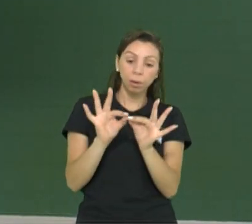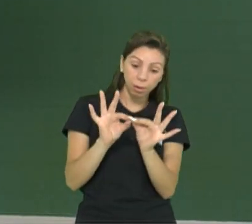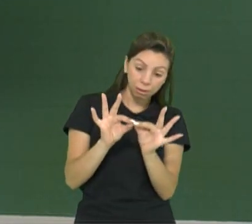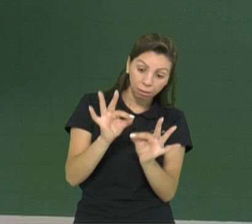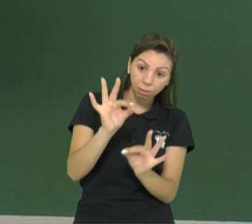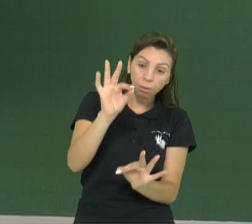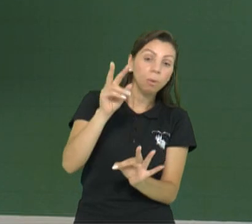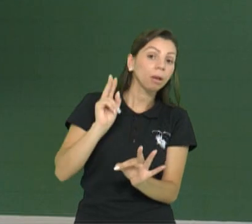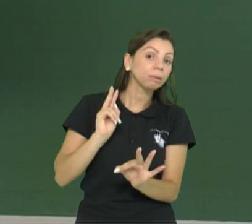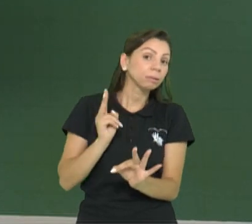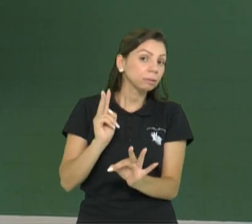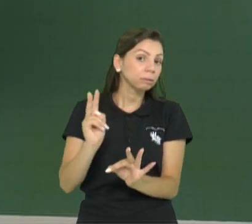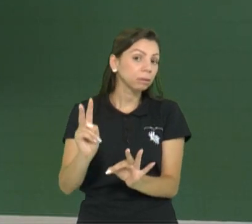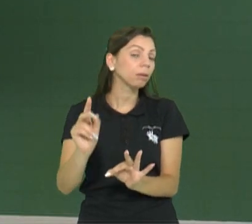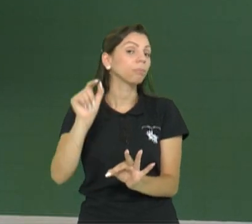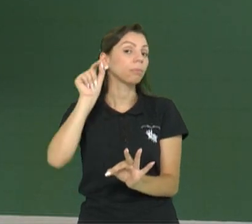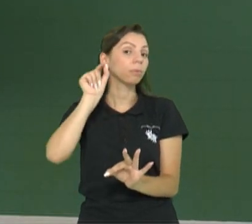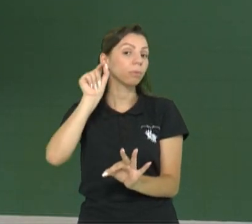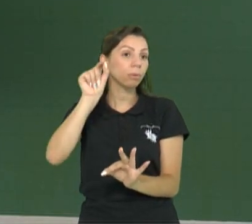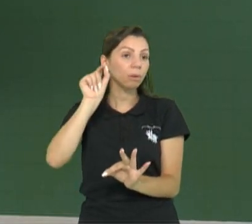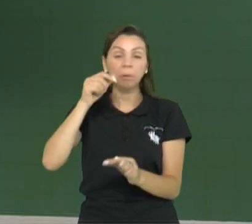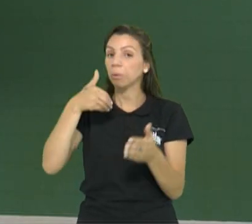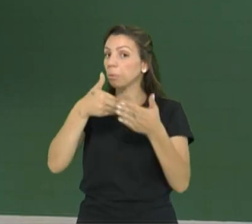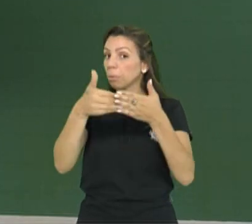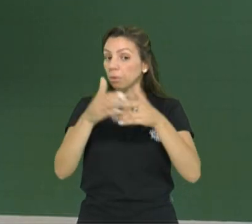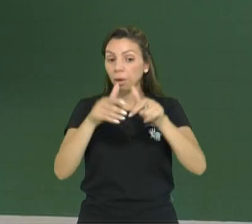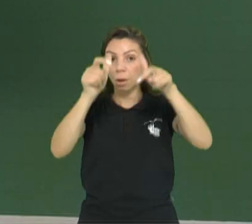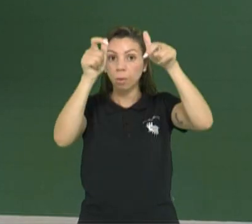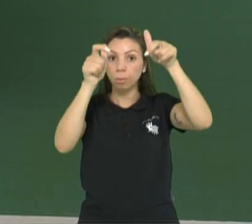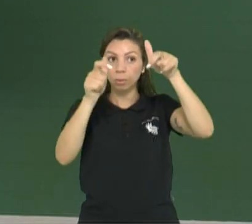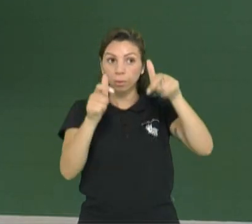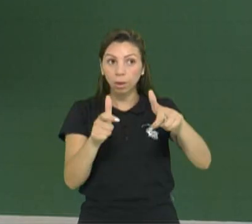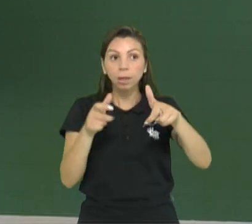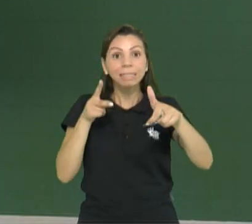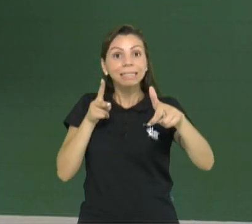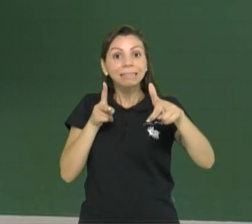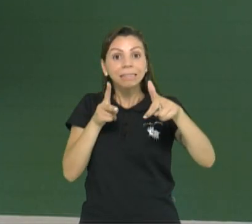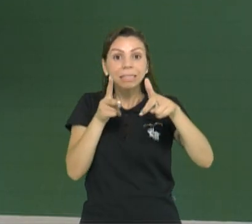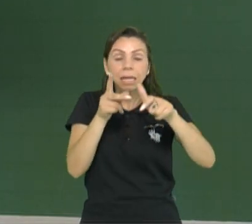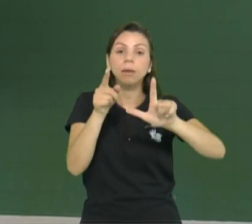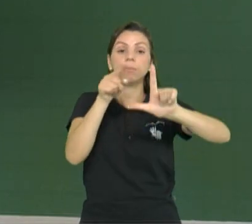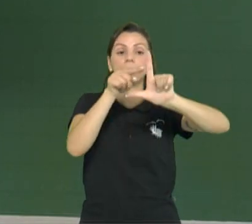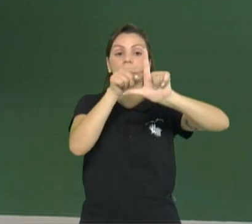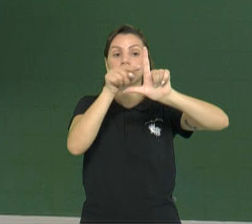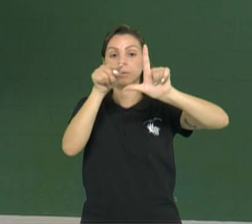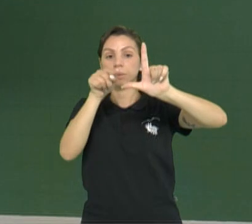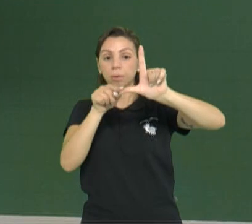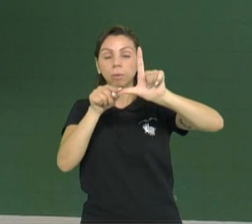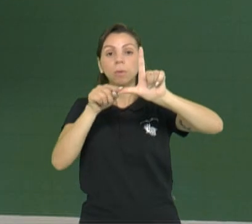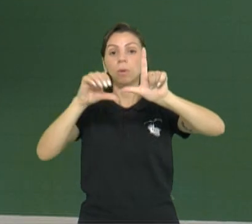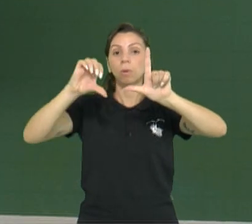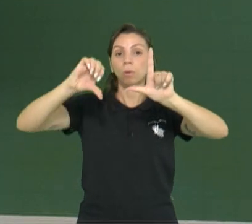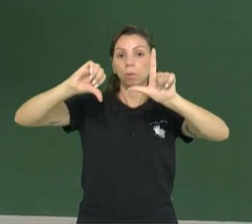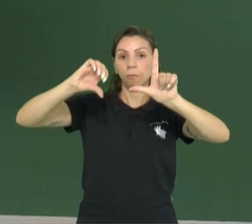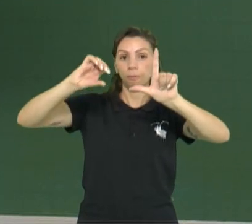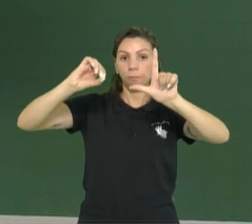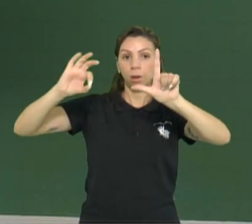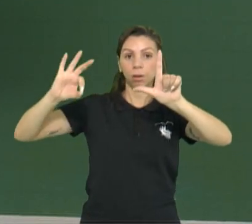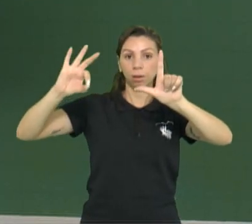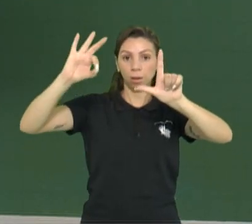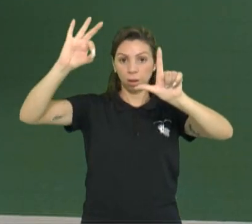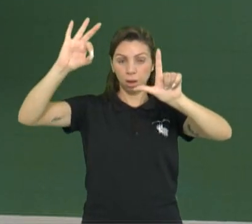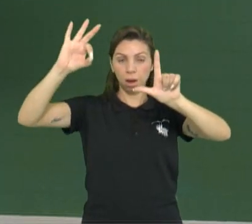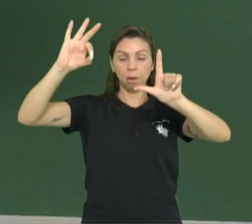sempre lembrando, a altura em qualquer local, ela sempre vai formar 90 graus com a base. Então, ela está localizada